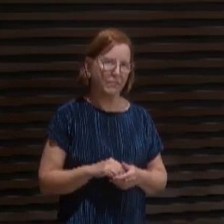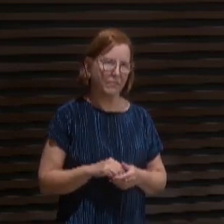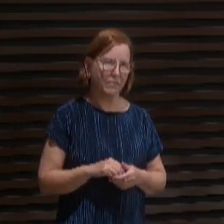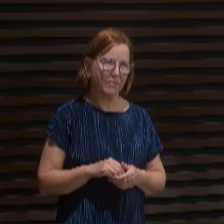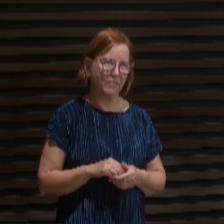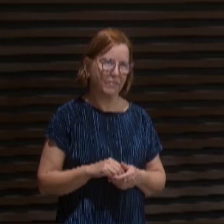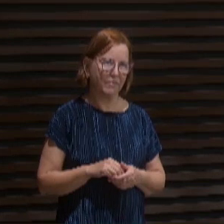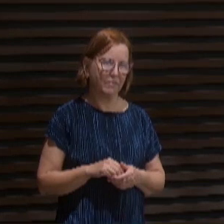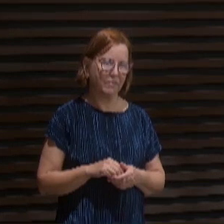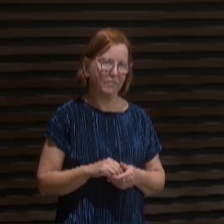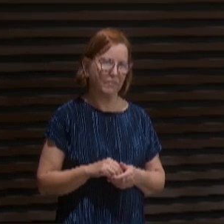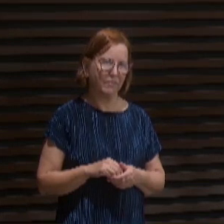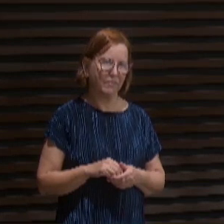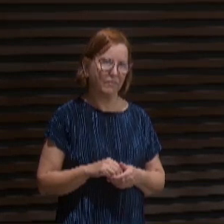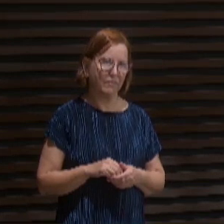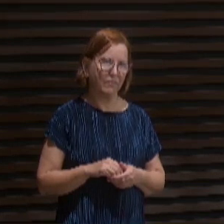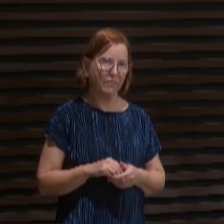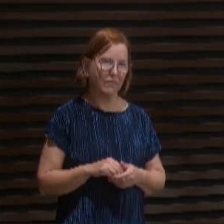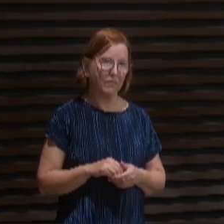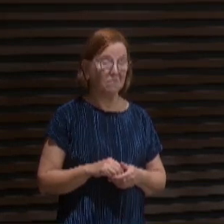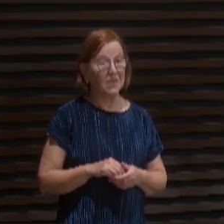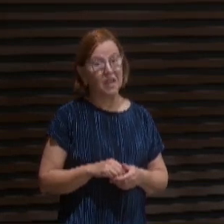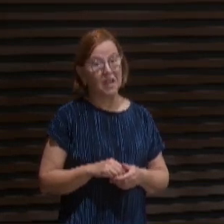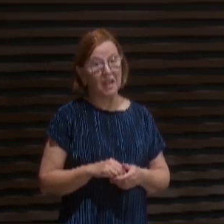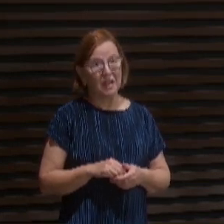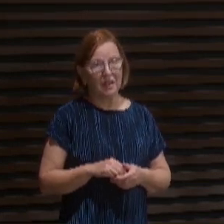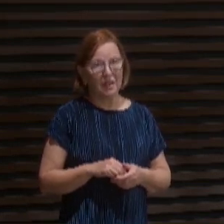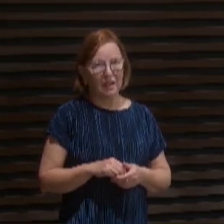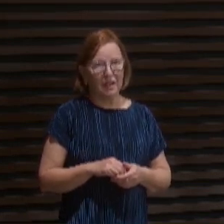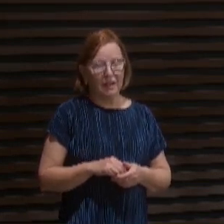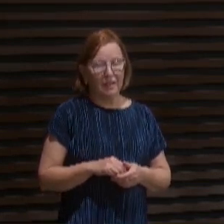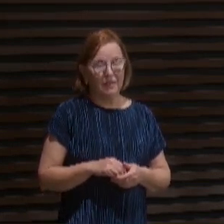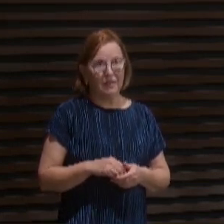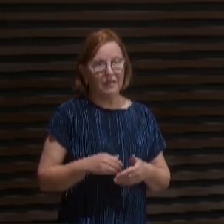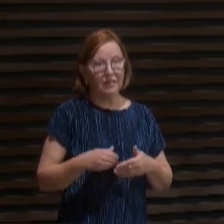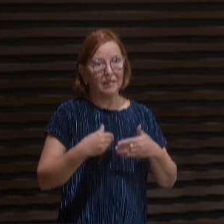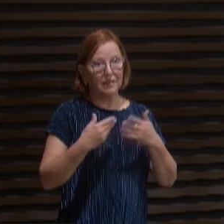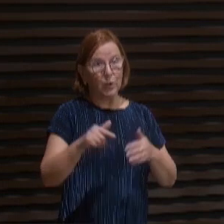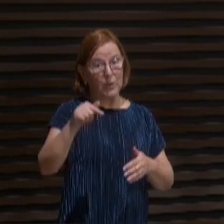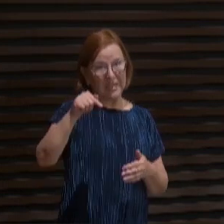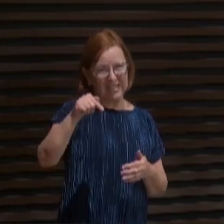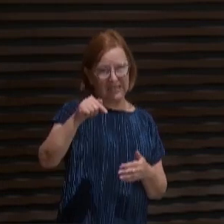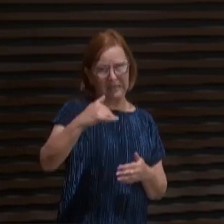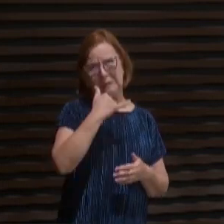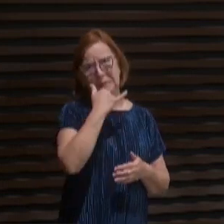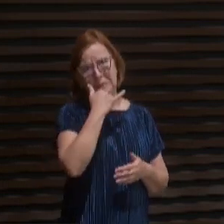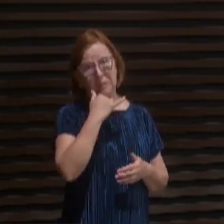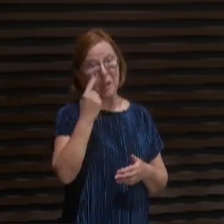de apresentar 7 desculpas para não obedecer a Deus.